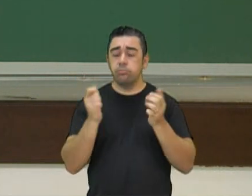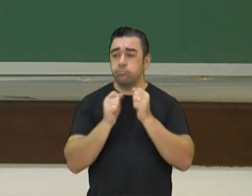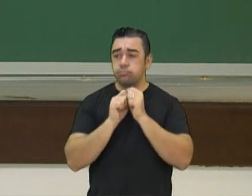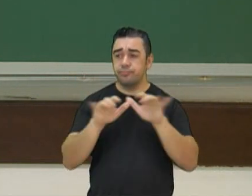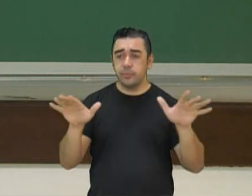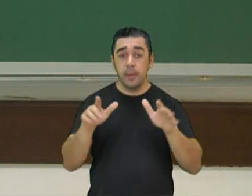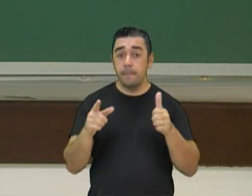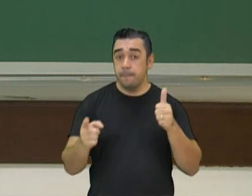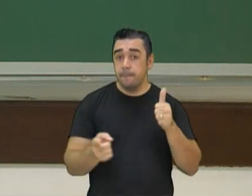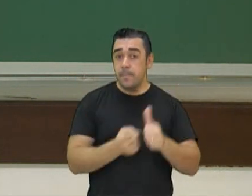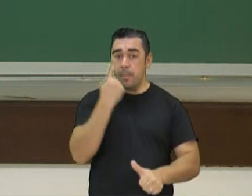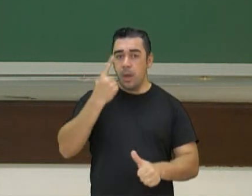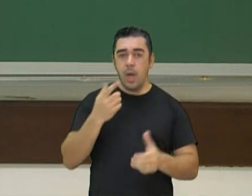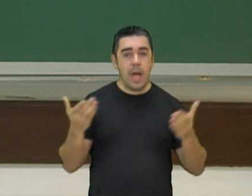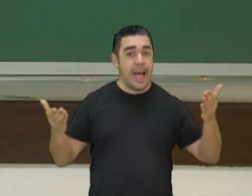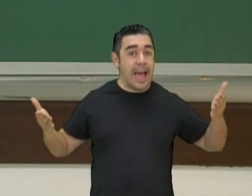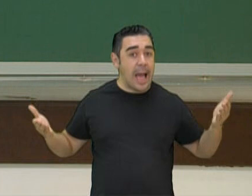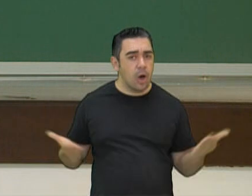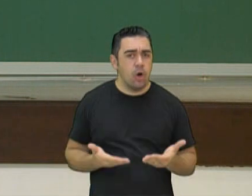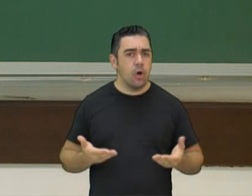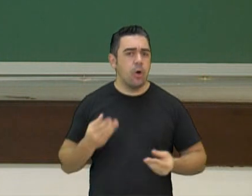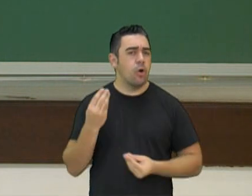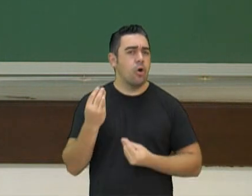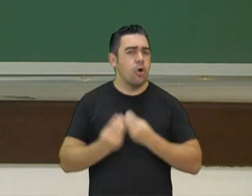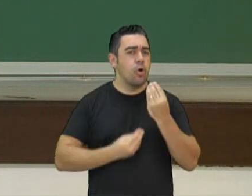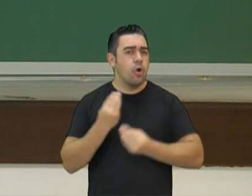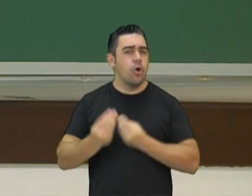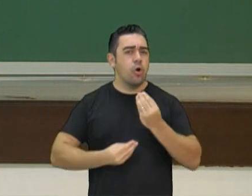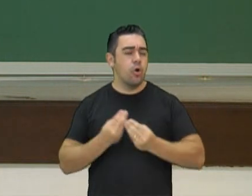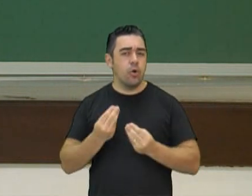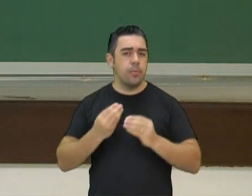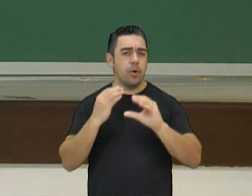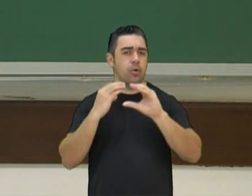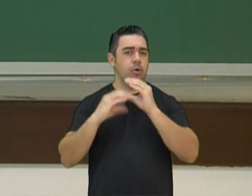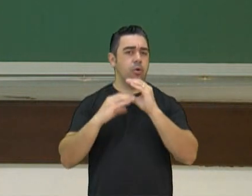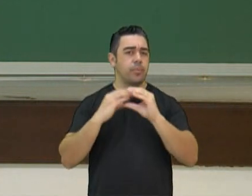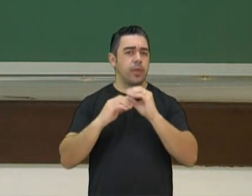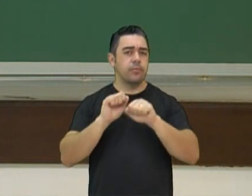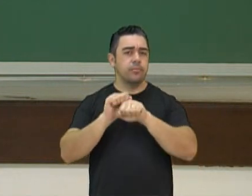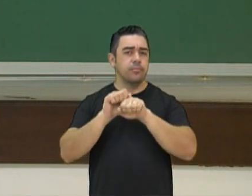vieram primeiro. E agora nos resta falar dos meios de comunicação